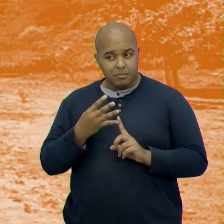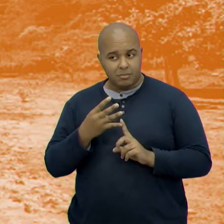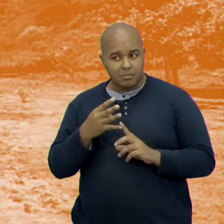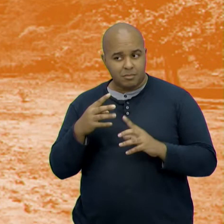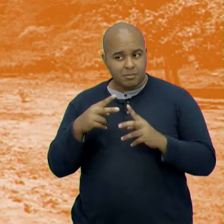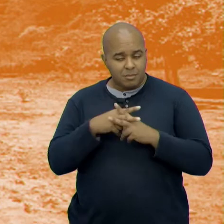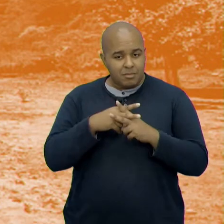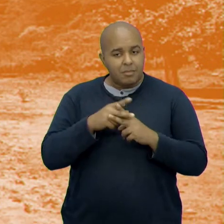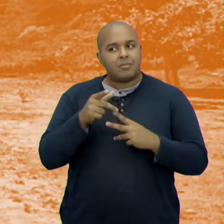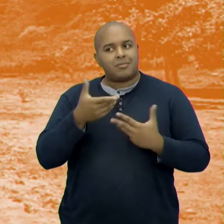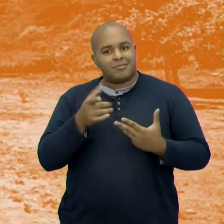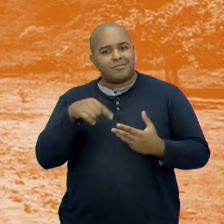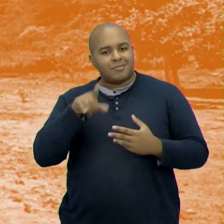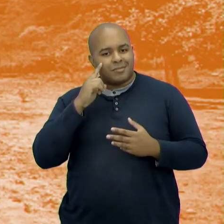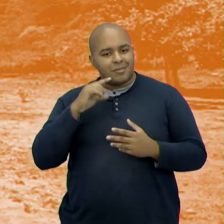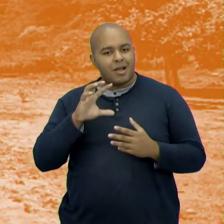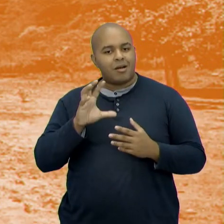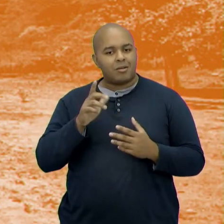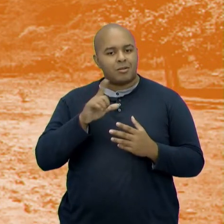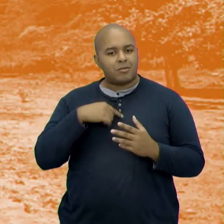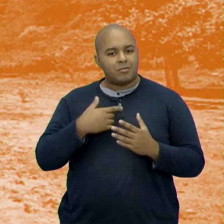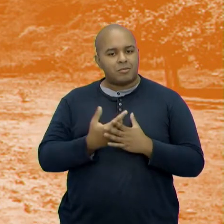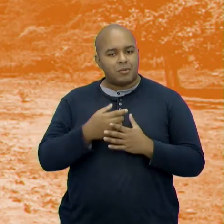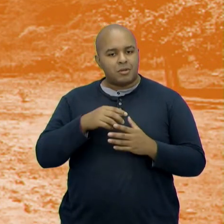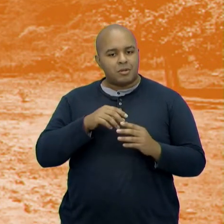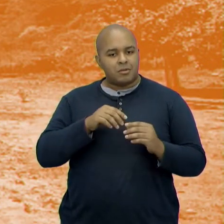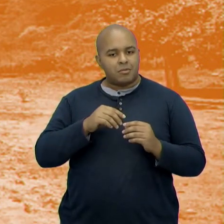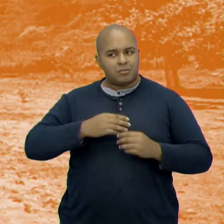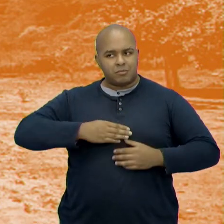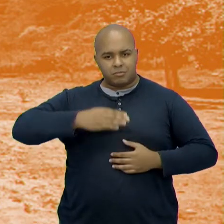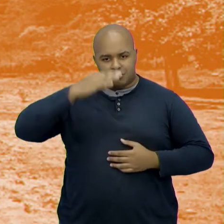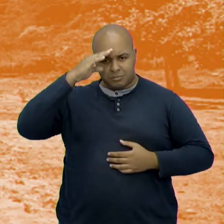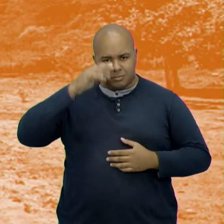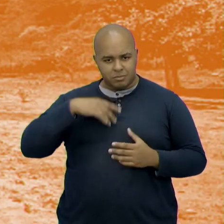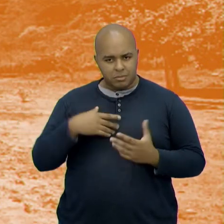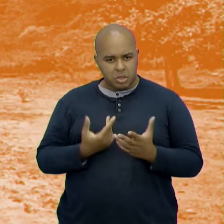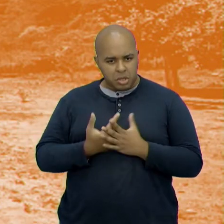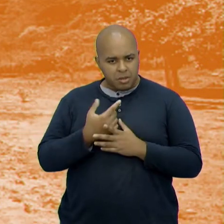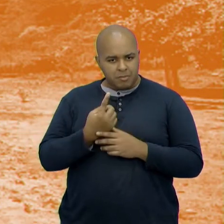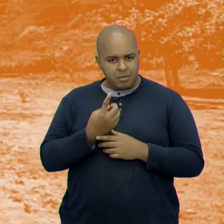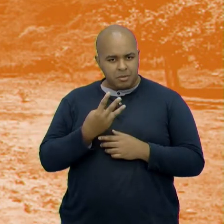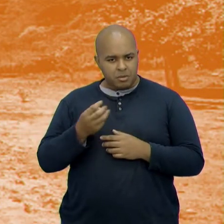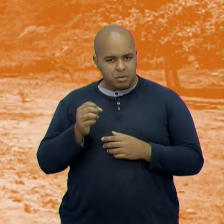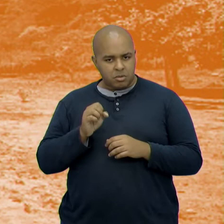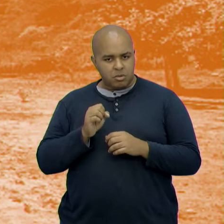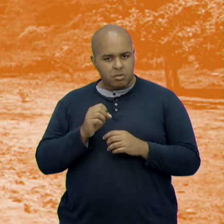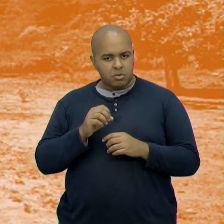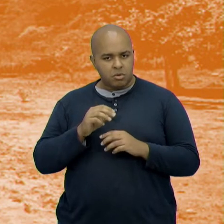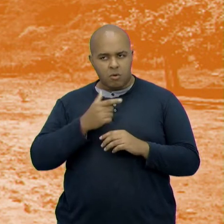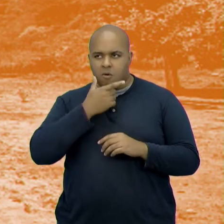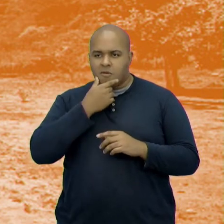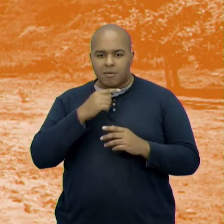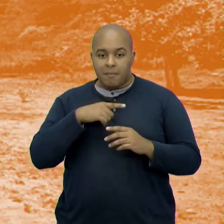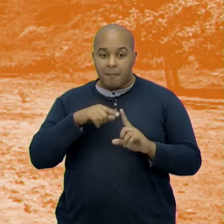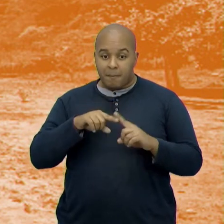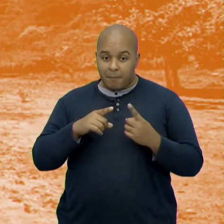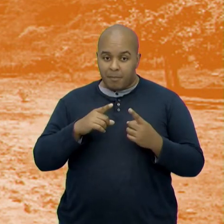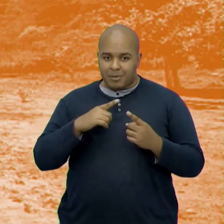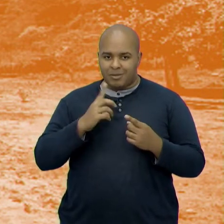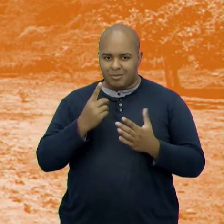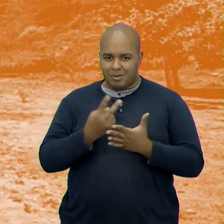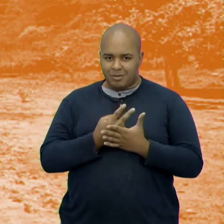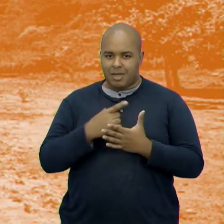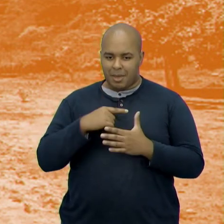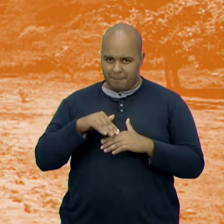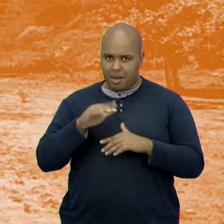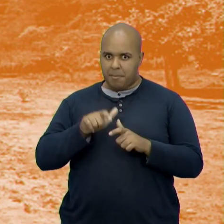fogo, aí sim houve uma expedição militar. Tá ali com 1.300 homens, mas tem um erro aí,